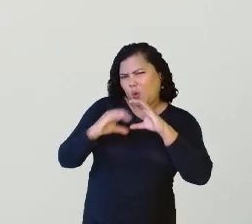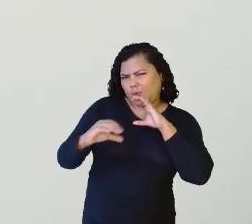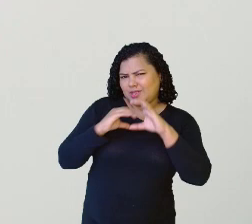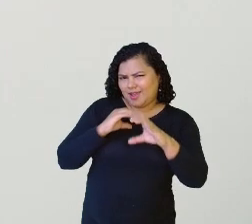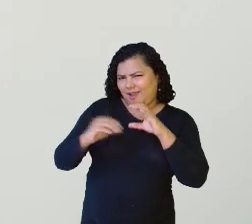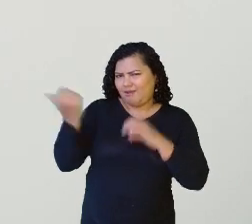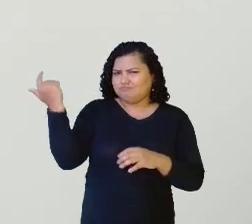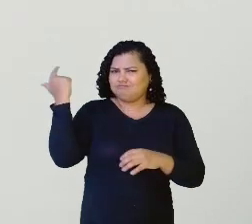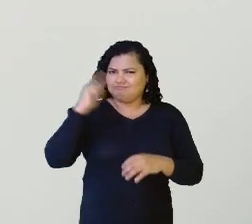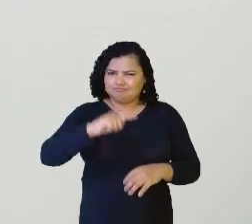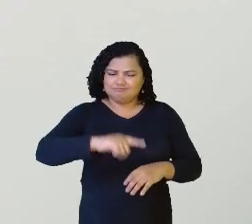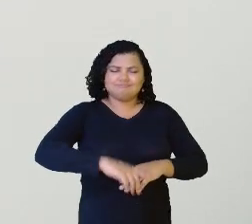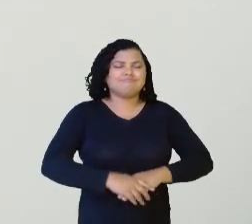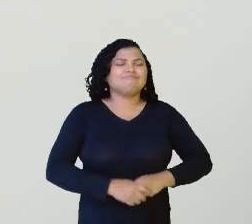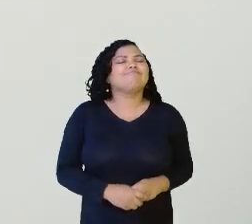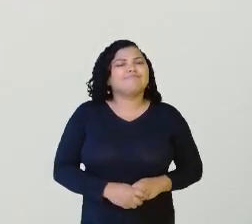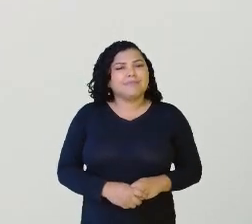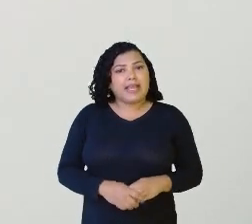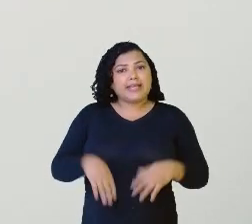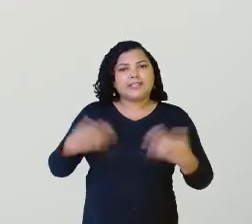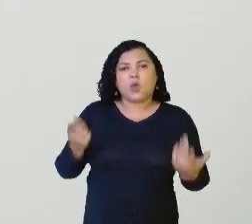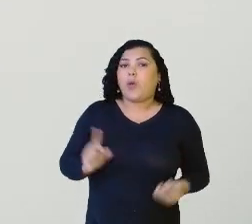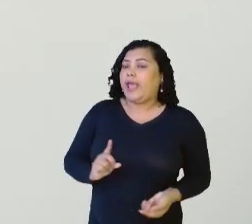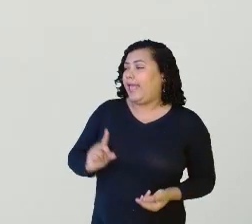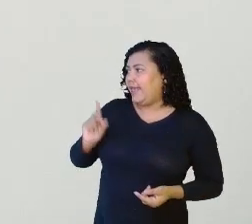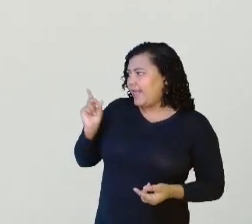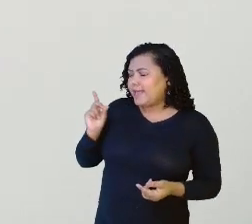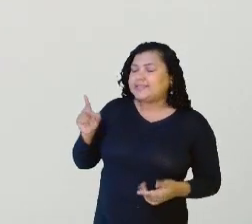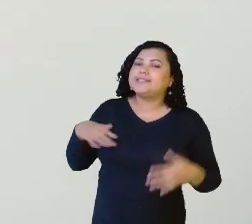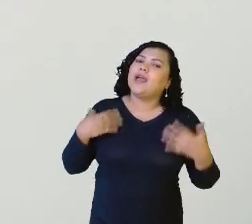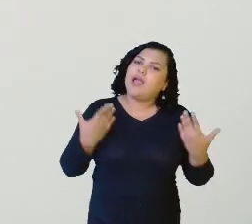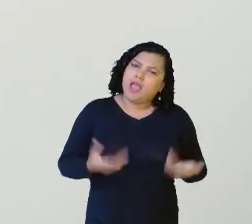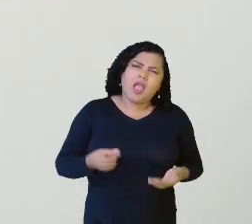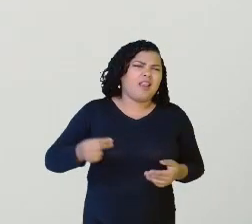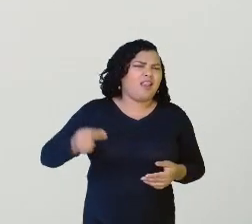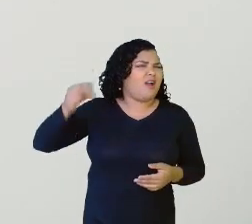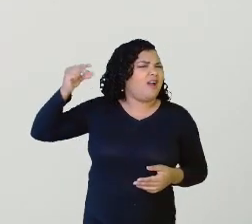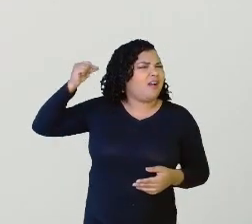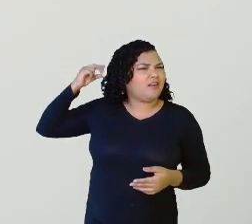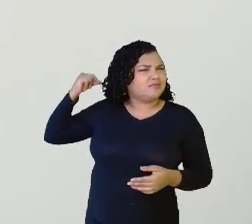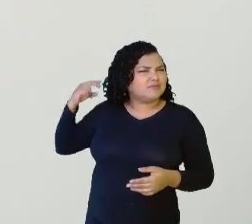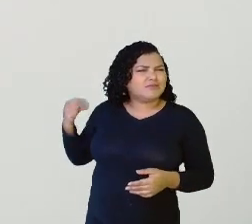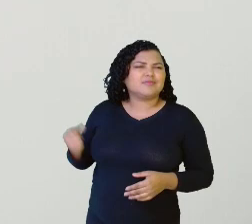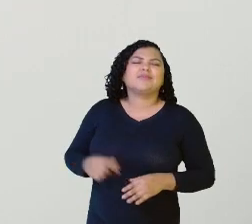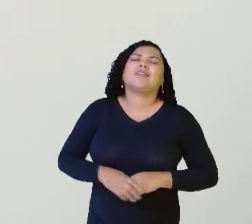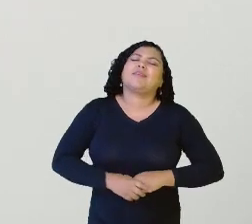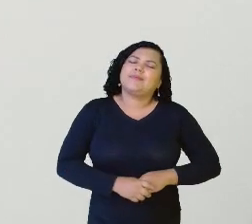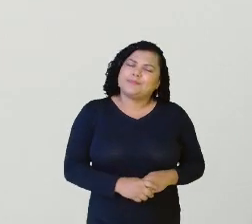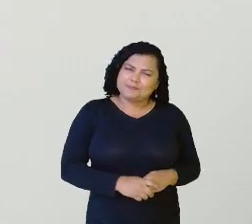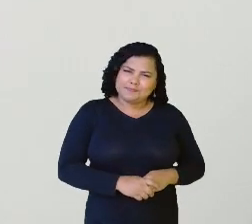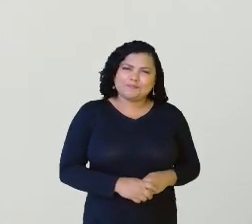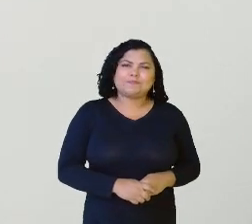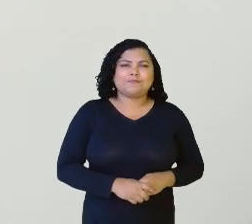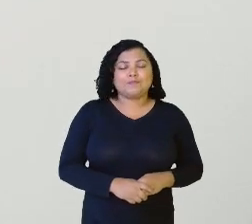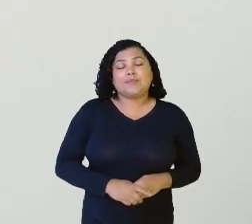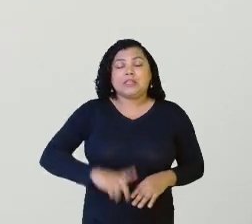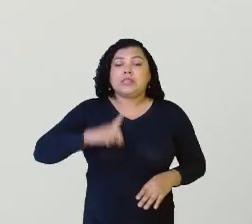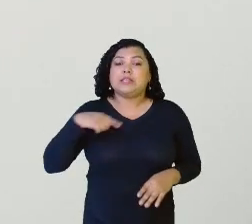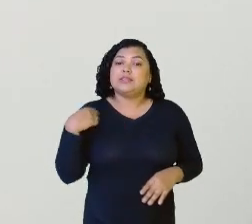comunicação e lazer, e eu já trouxe para vocês um meio de comunicação lá das antiguidades, né? Bem antigo, e